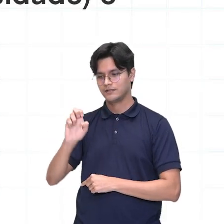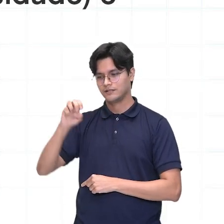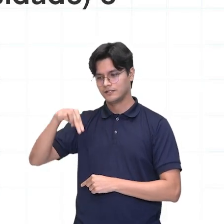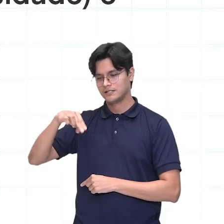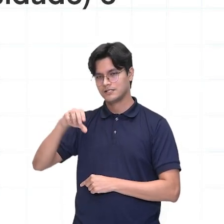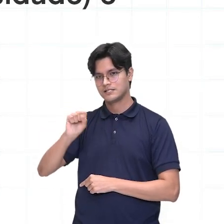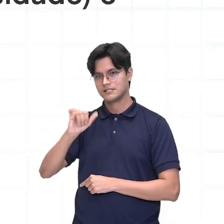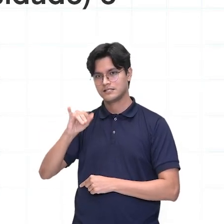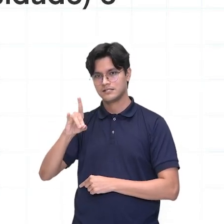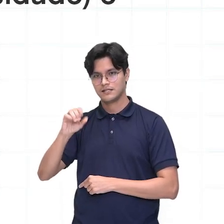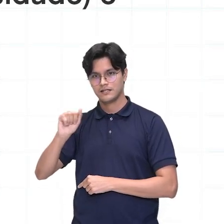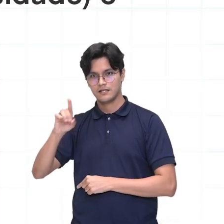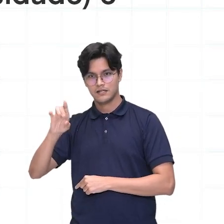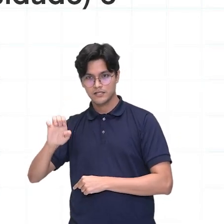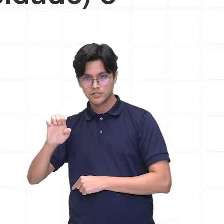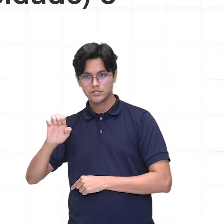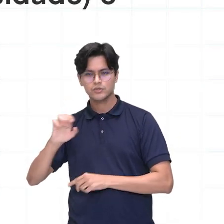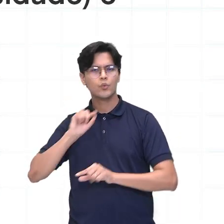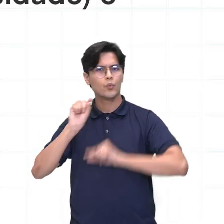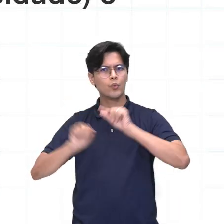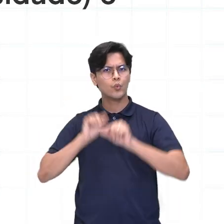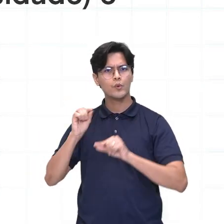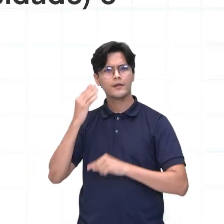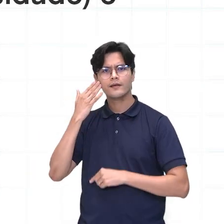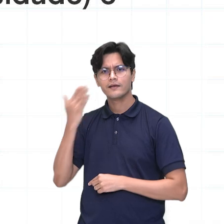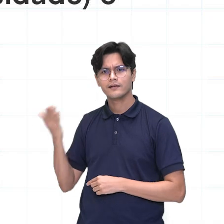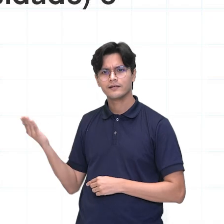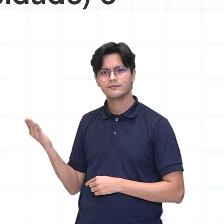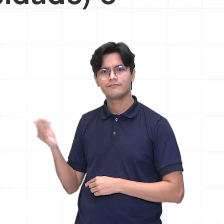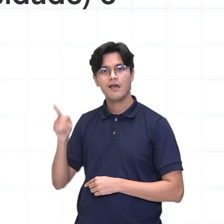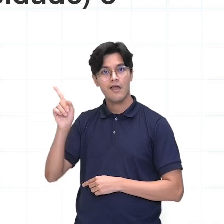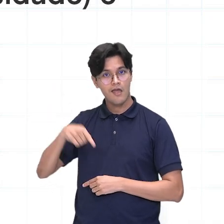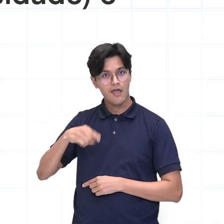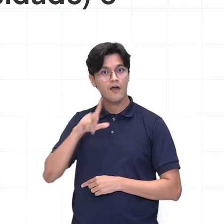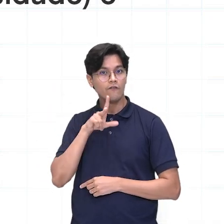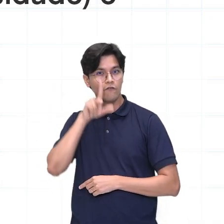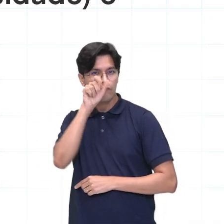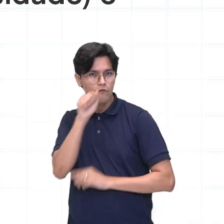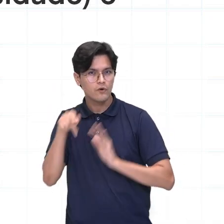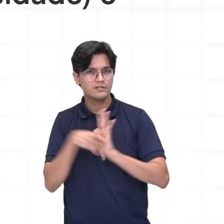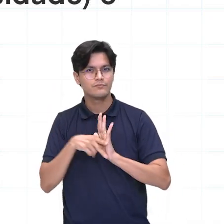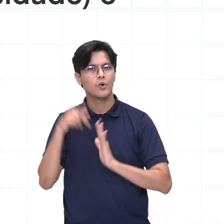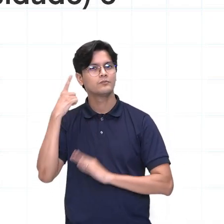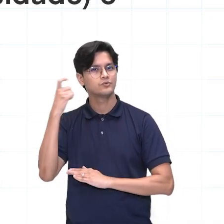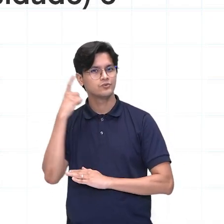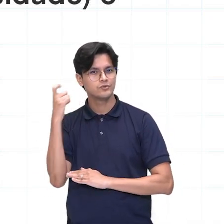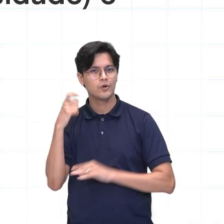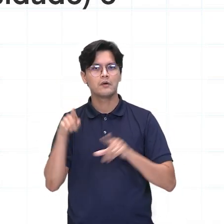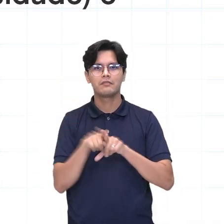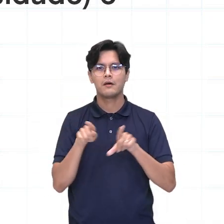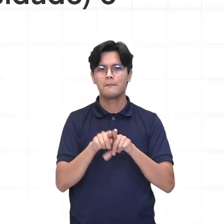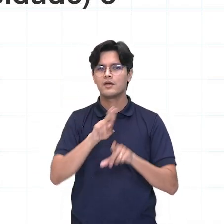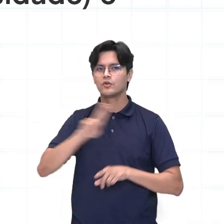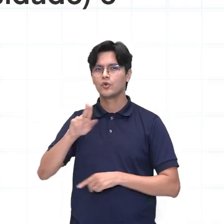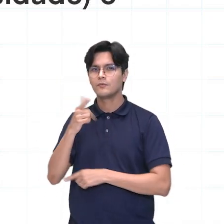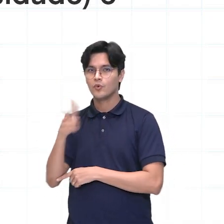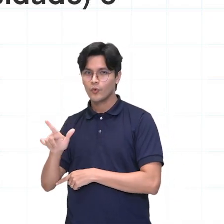a intensidade? A intensidade é a força do som, também chamada